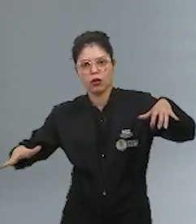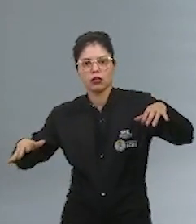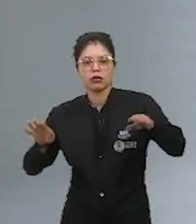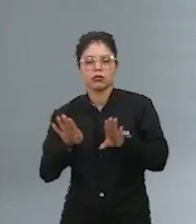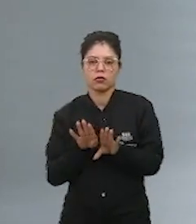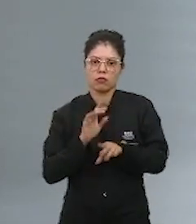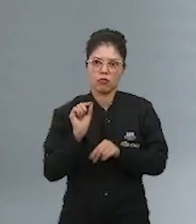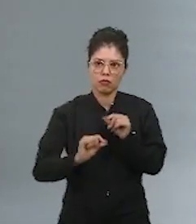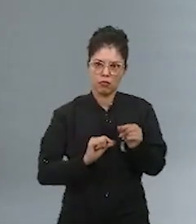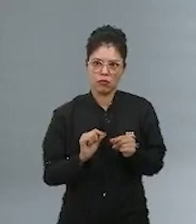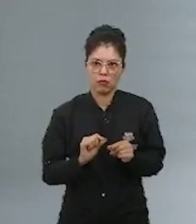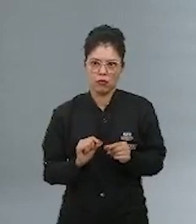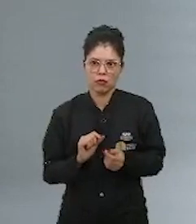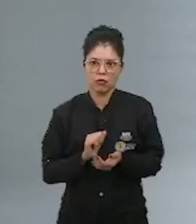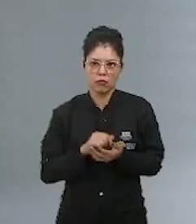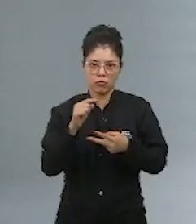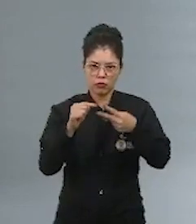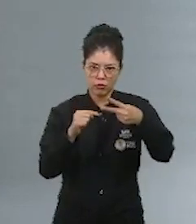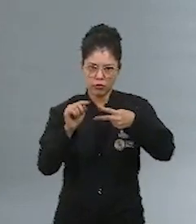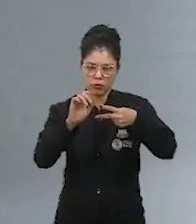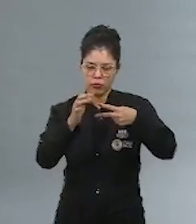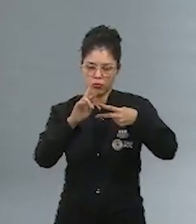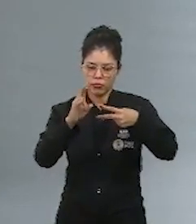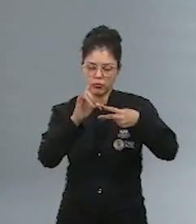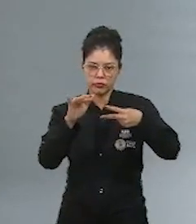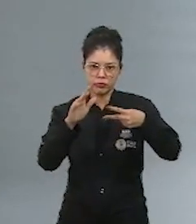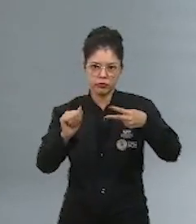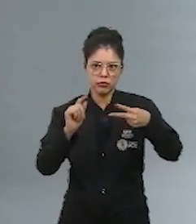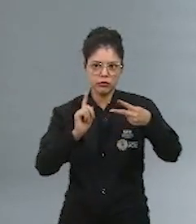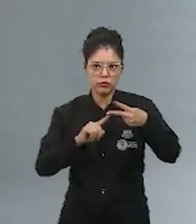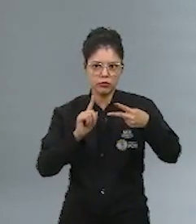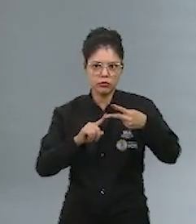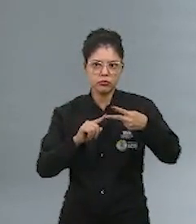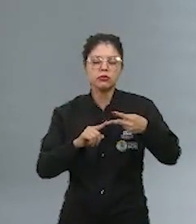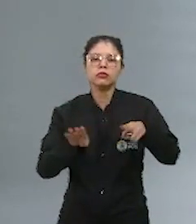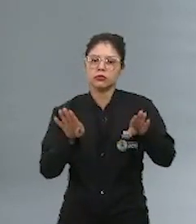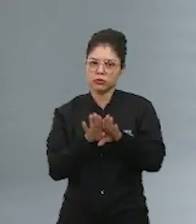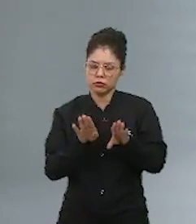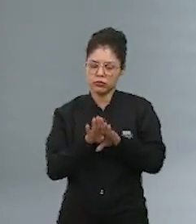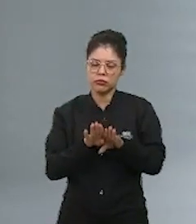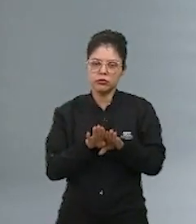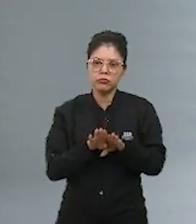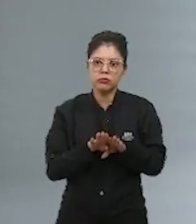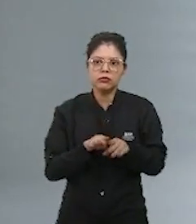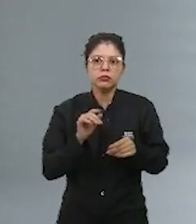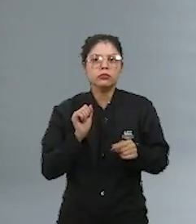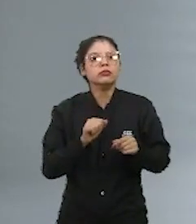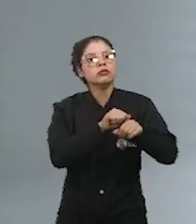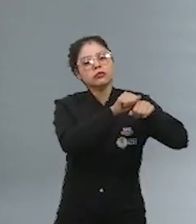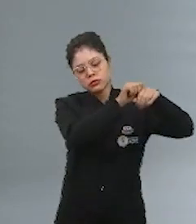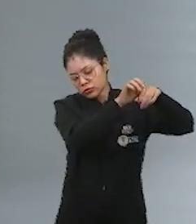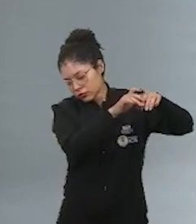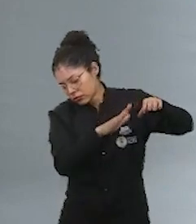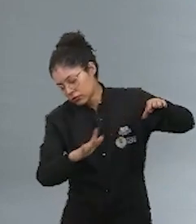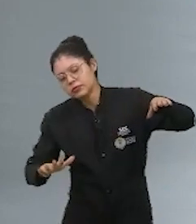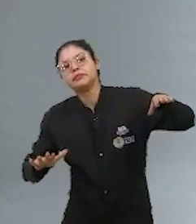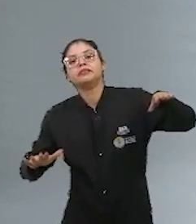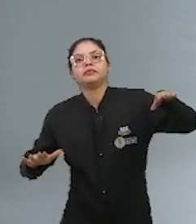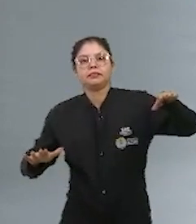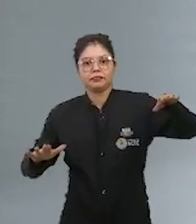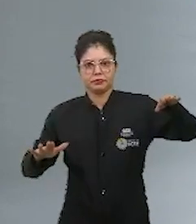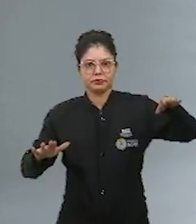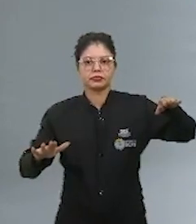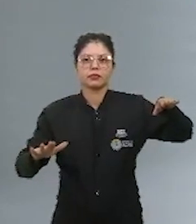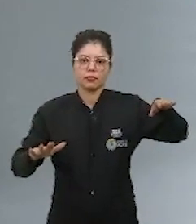bem interessante do intemperismo para a erosão. O intemperismo é o desgaste da rocha e a erosão é o transporte desse material